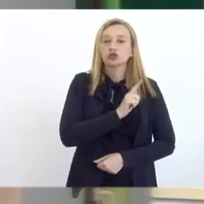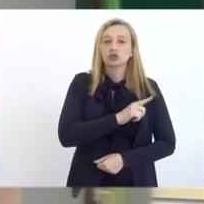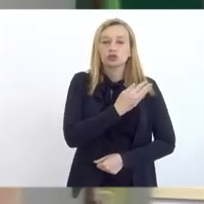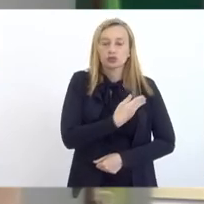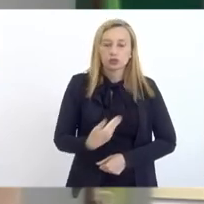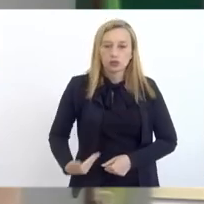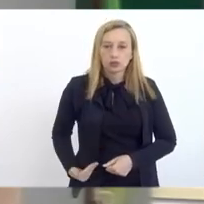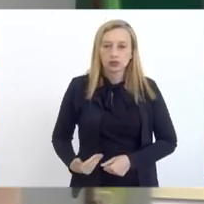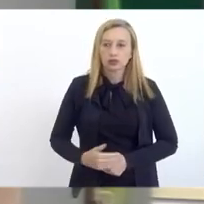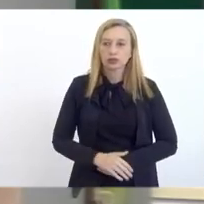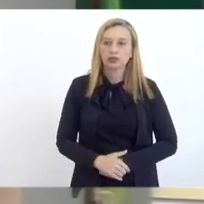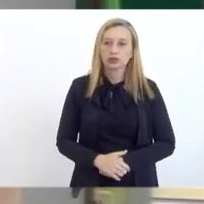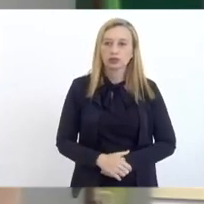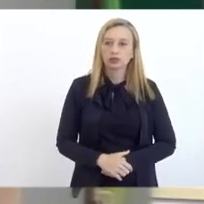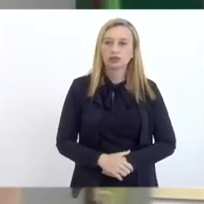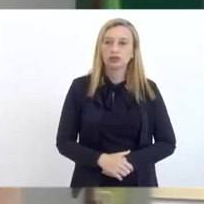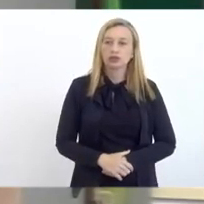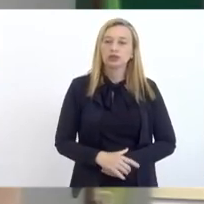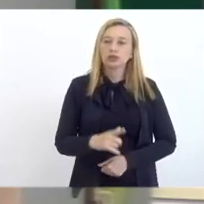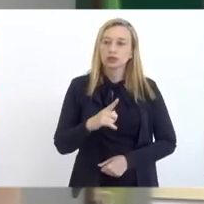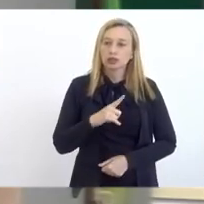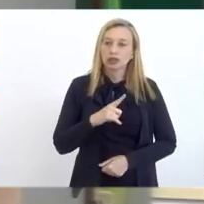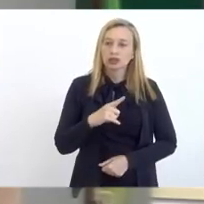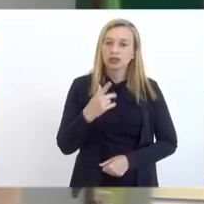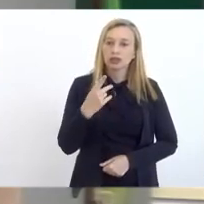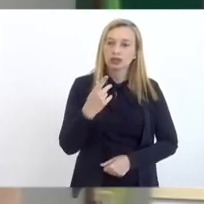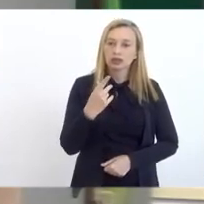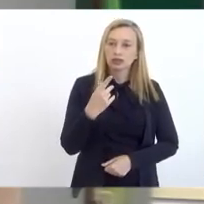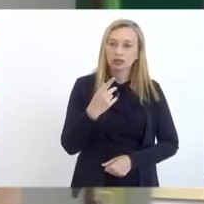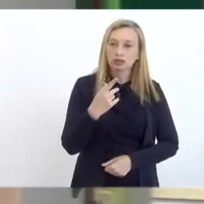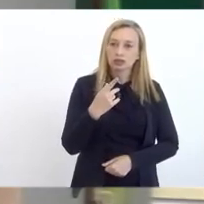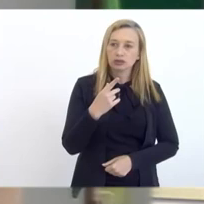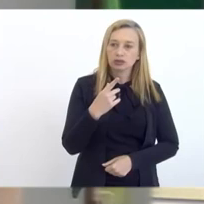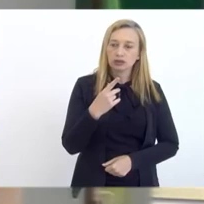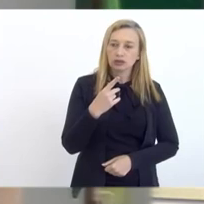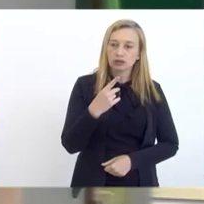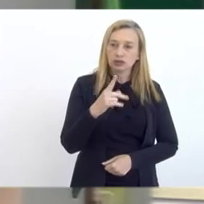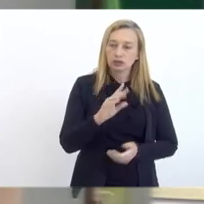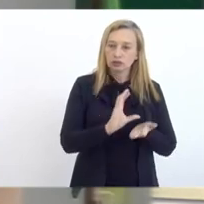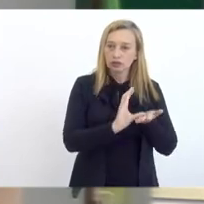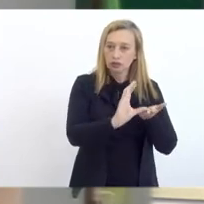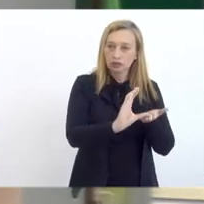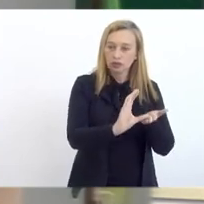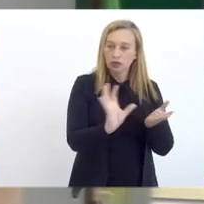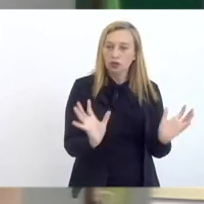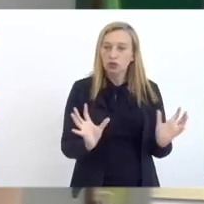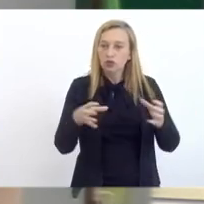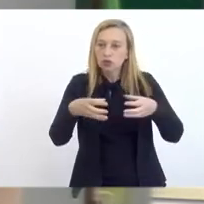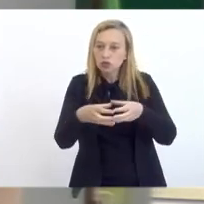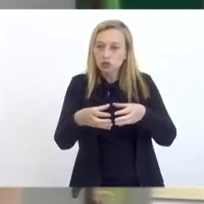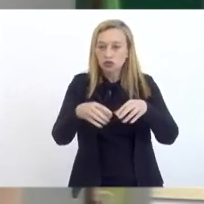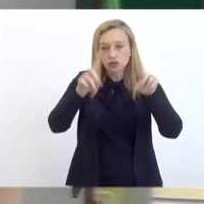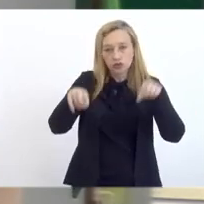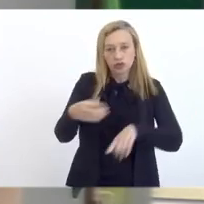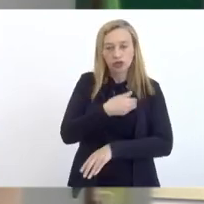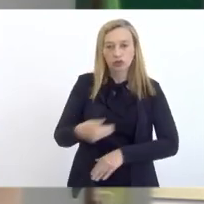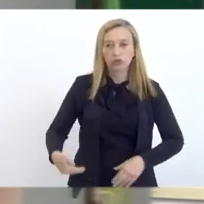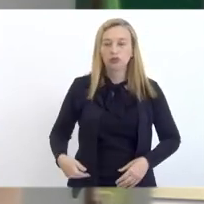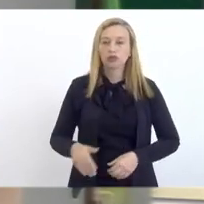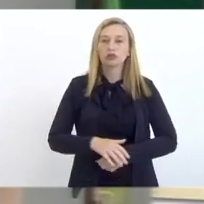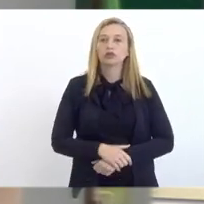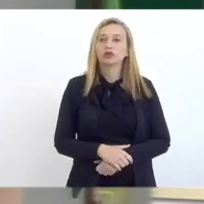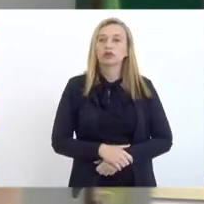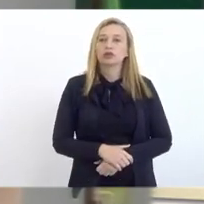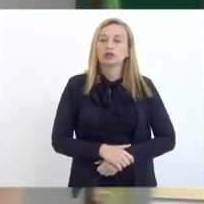público tem como sua fonte de recurso, como conjunto do funcionalismo público, a